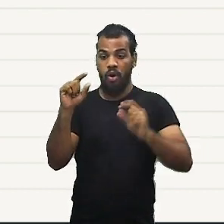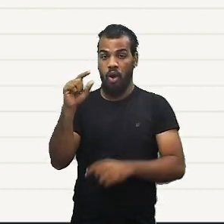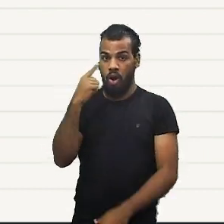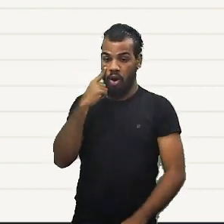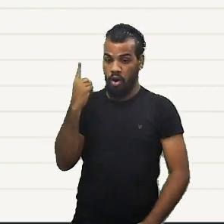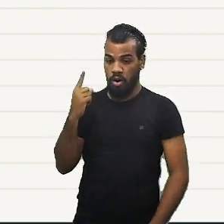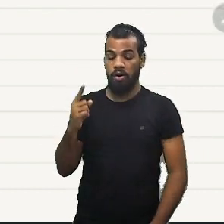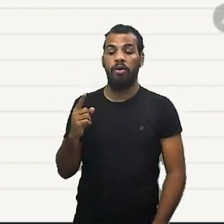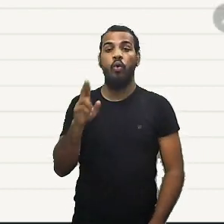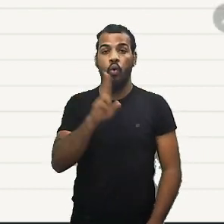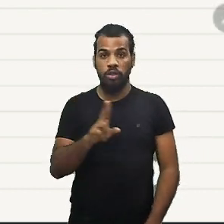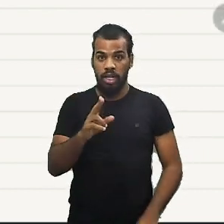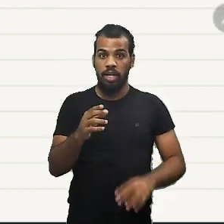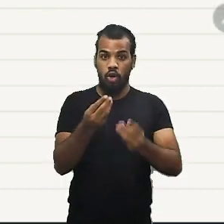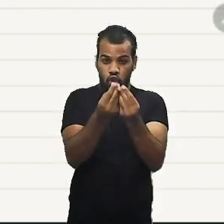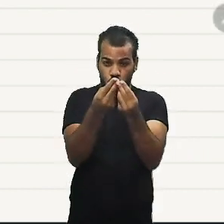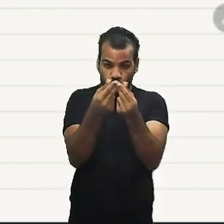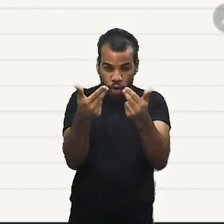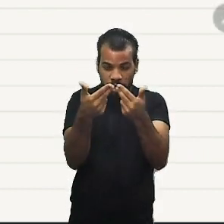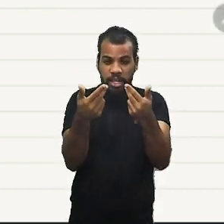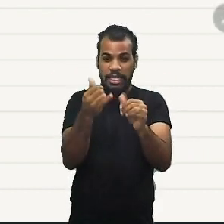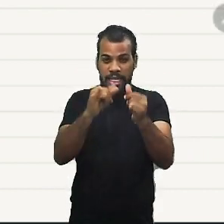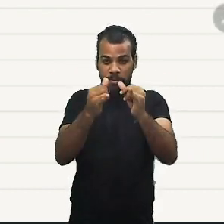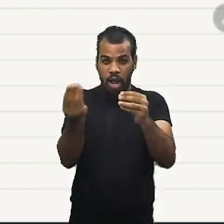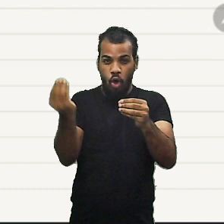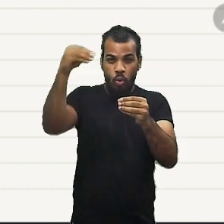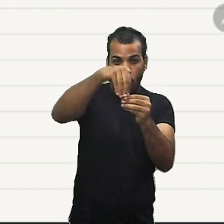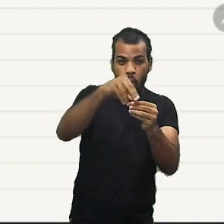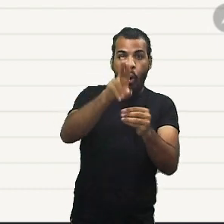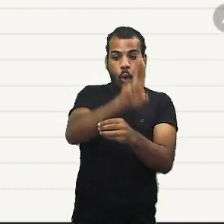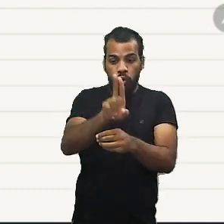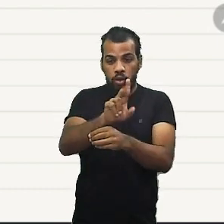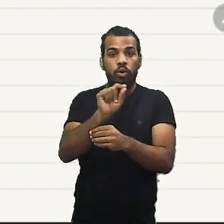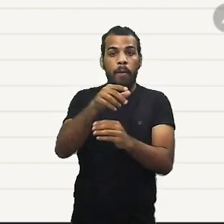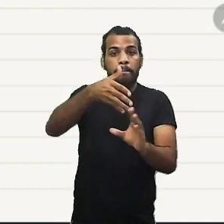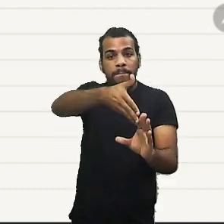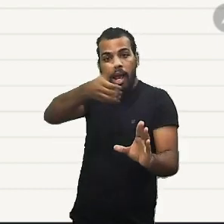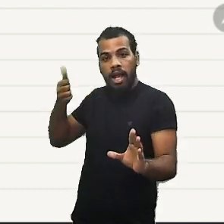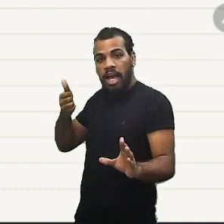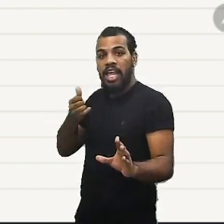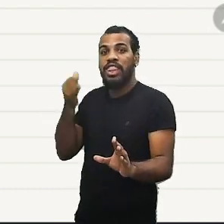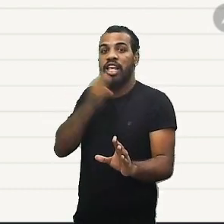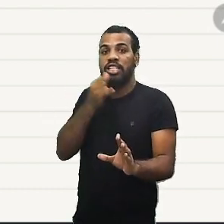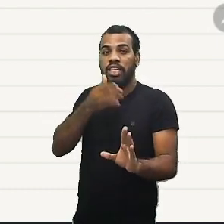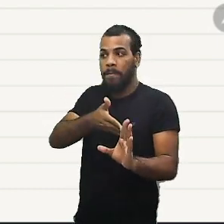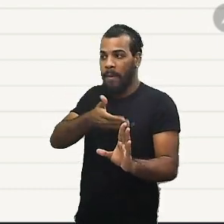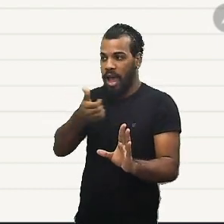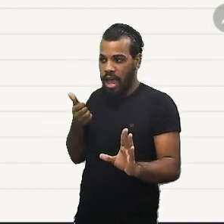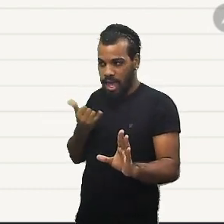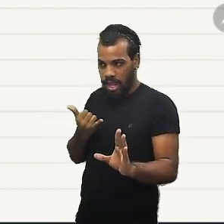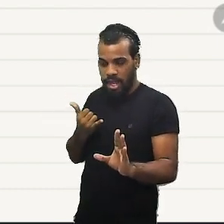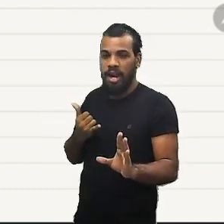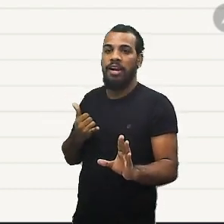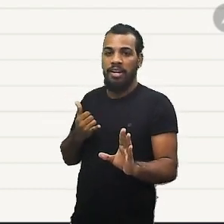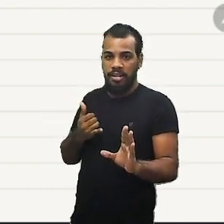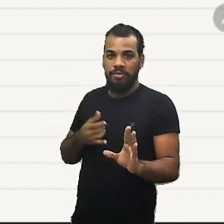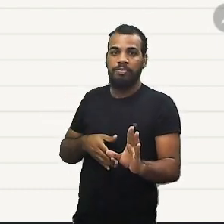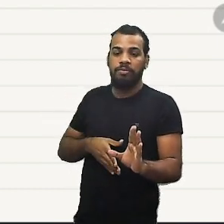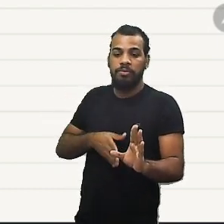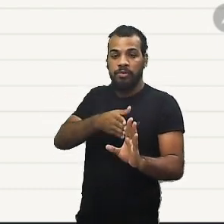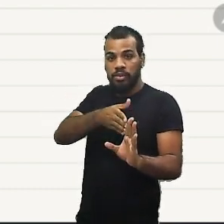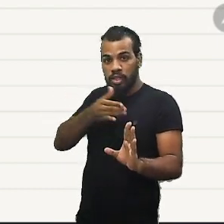ó, das substâncias químicas, a gente tira a energia. E a energia das